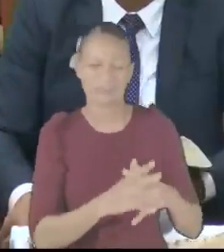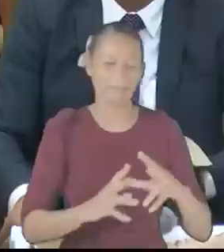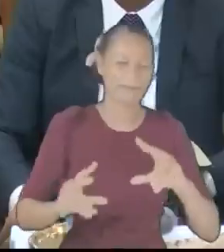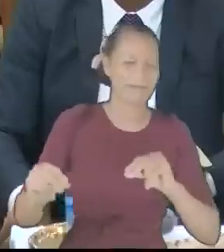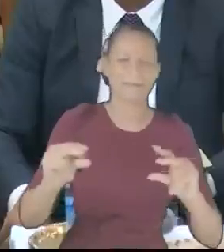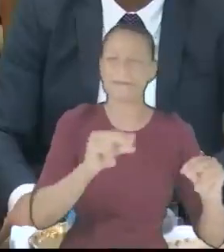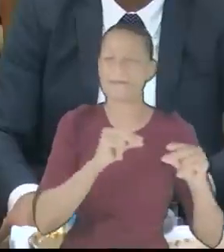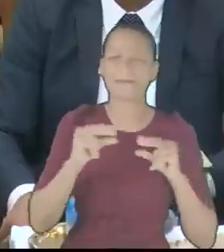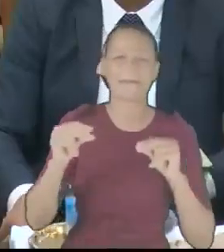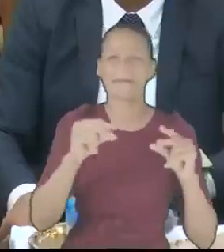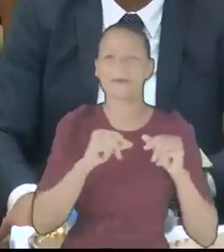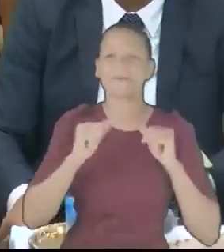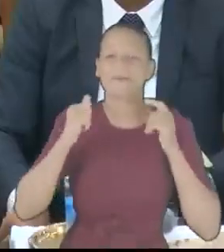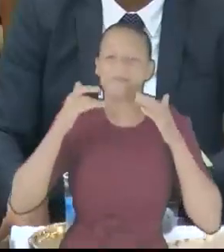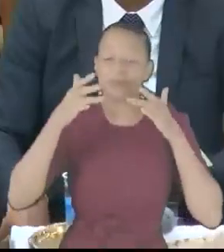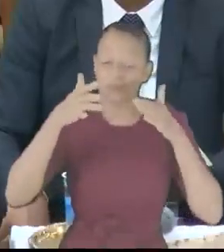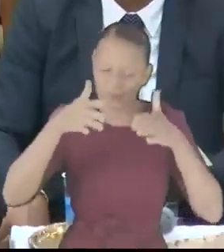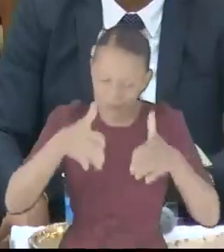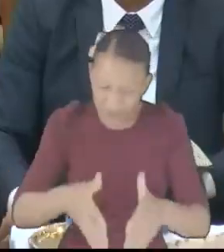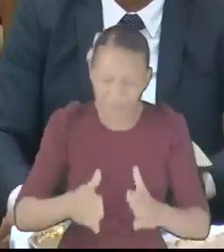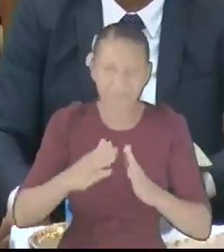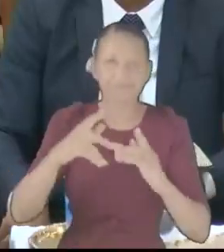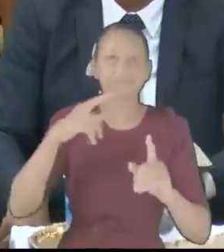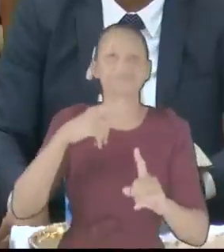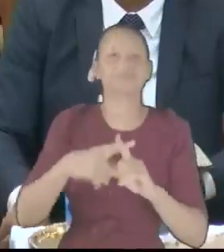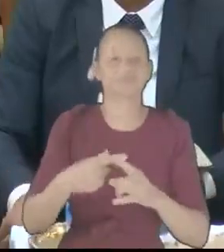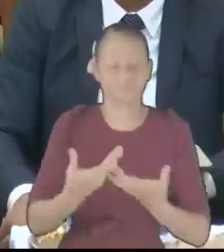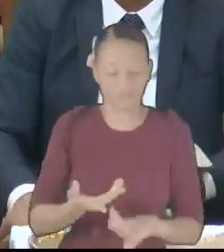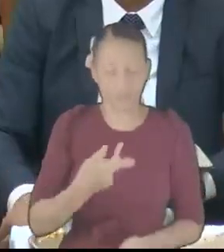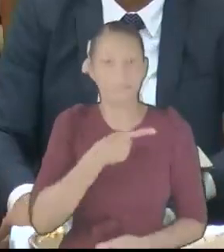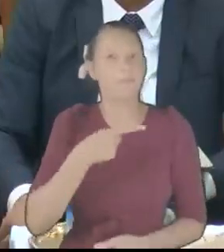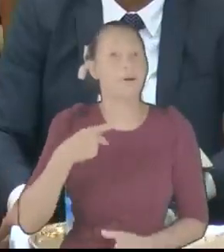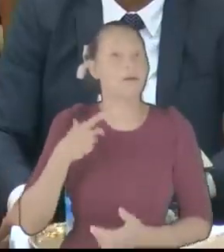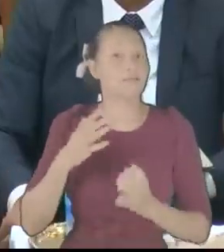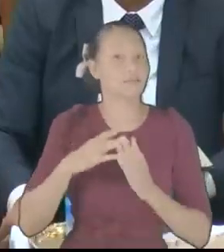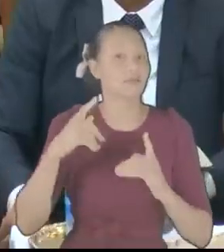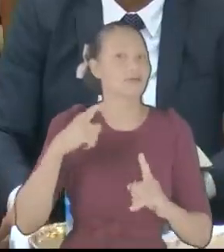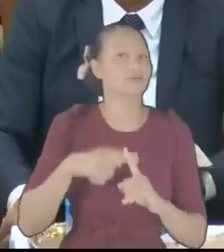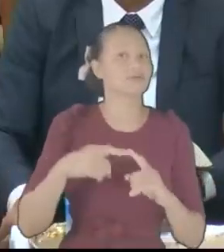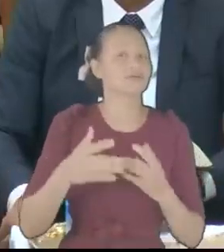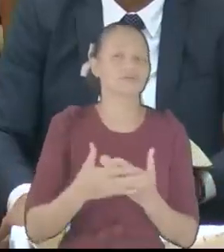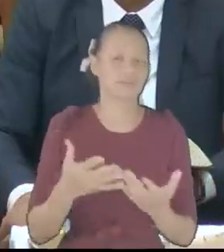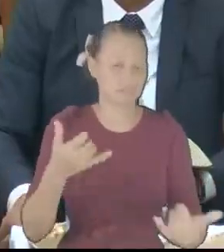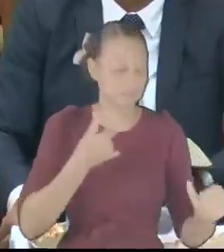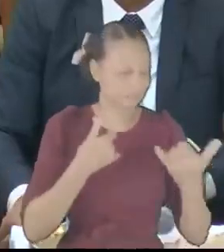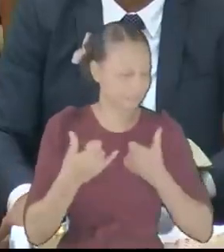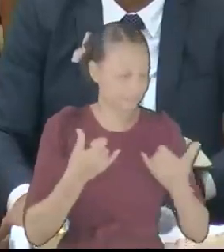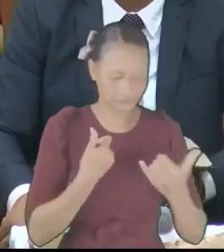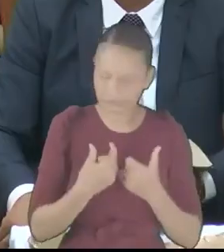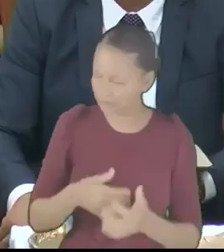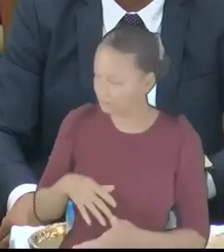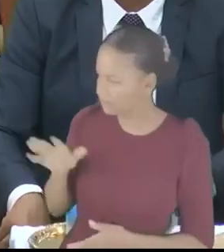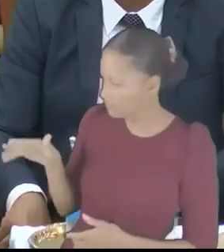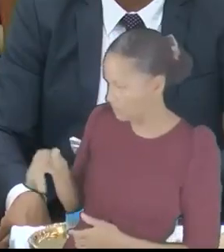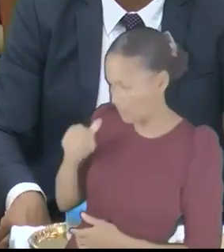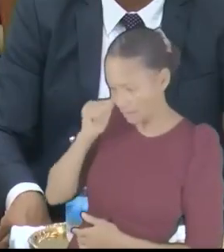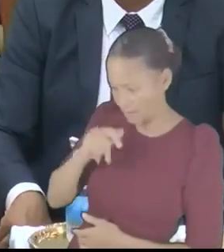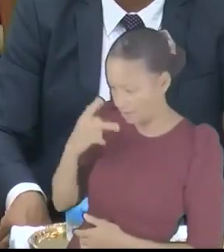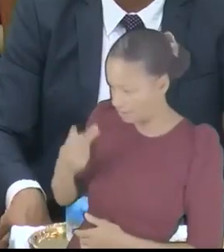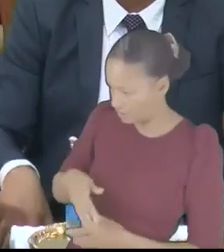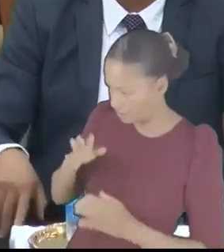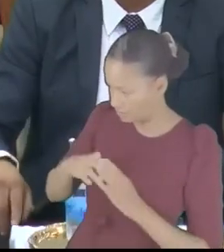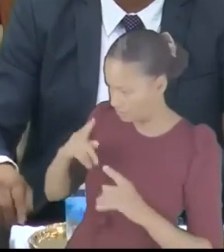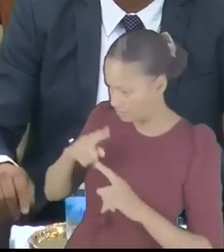a conversa chegou na igreja. E o ministro da igreja, soube, alguém disse: ministro, tem uma mulher aqui na